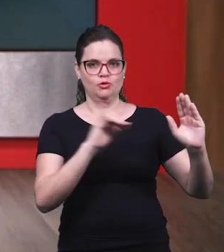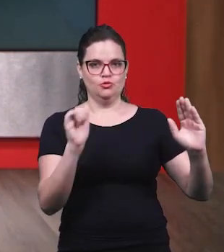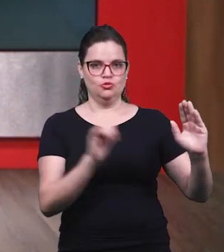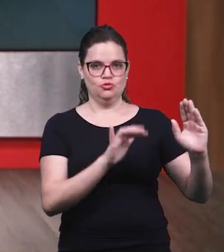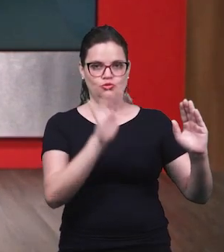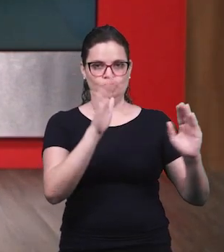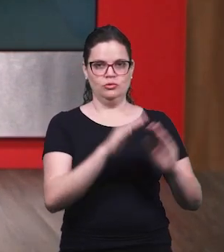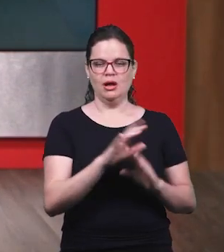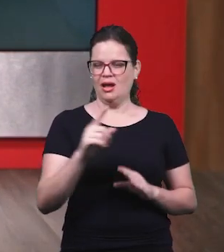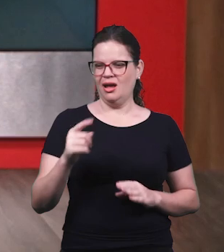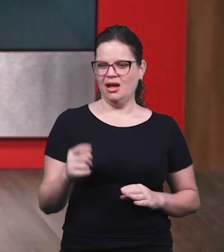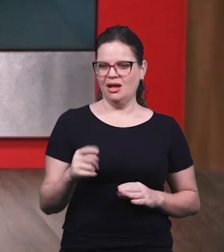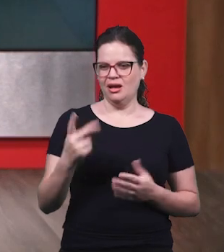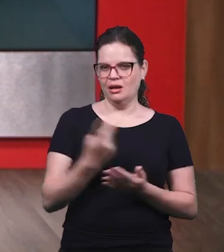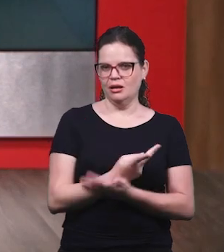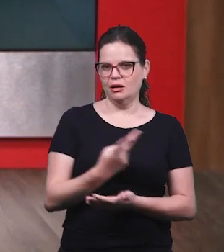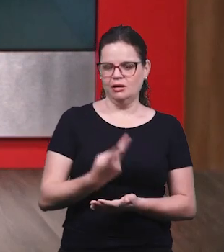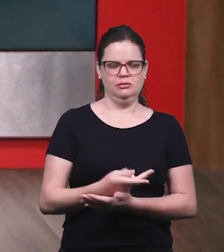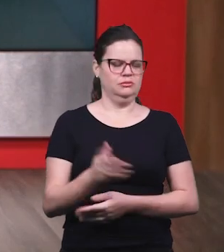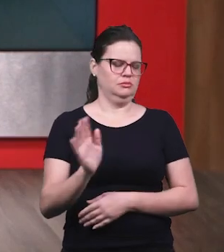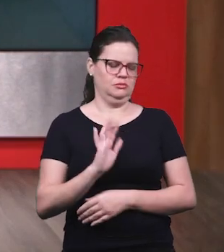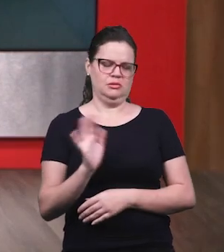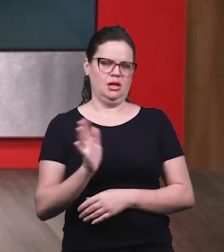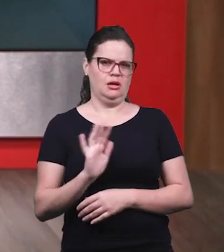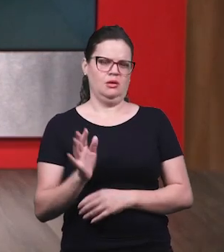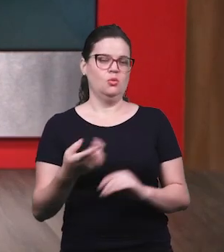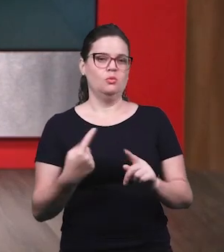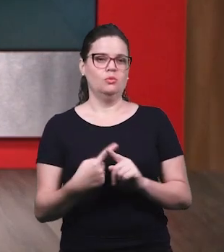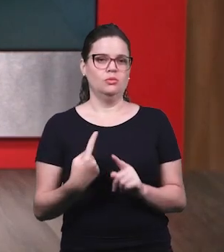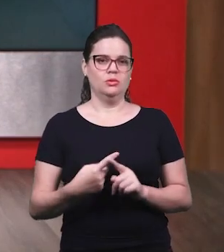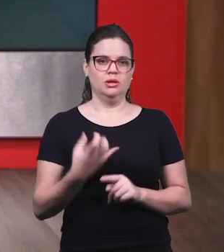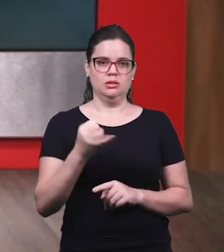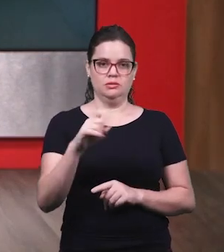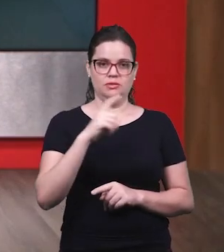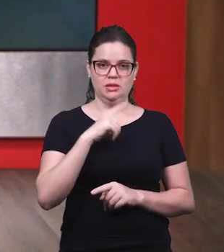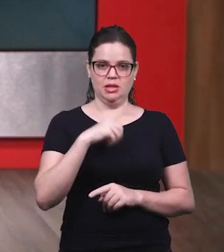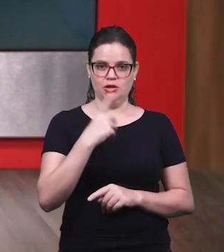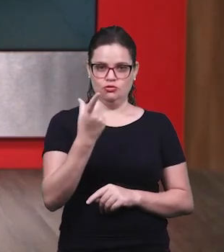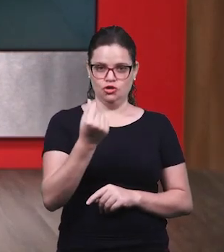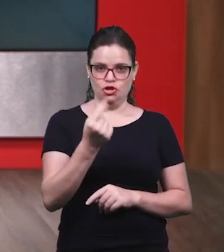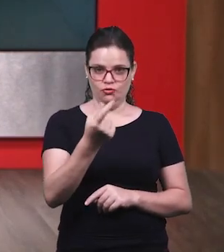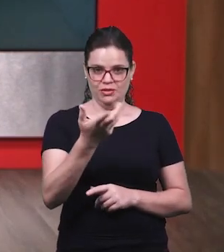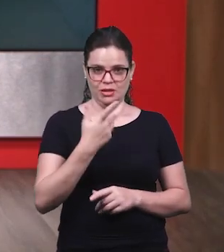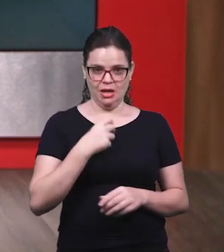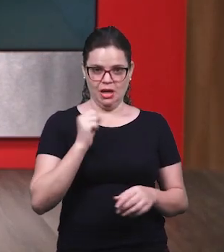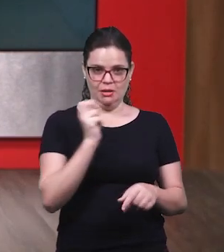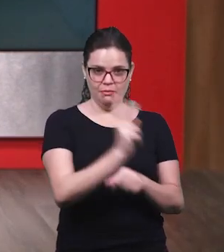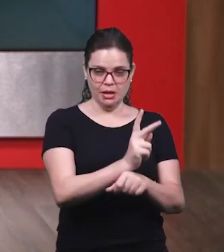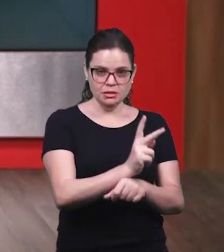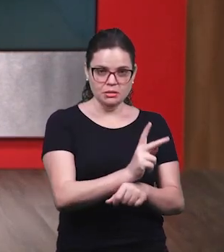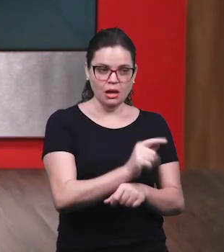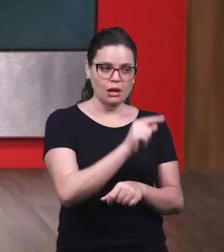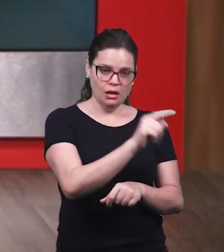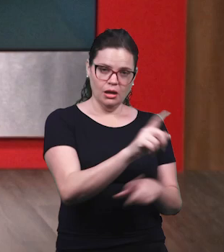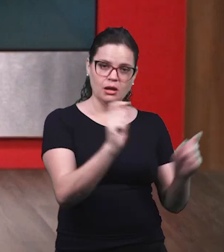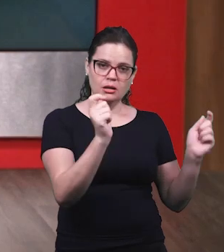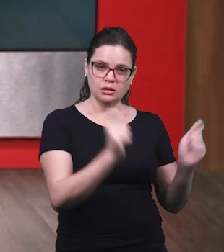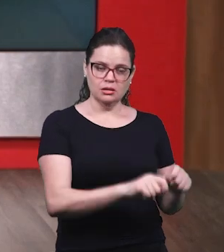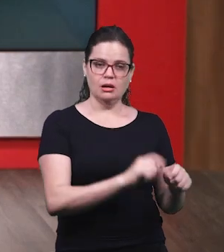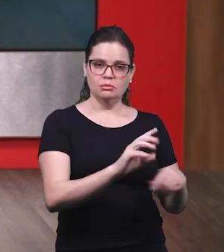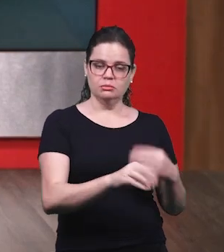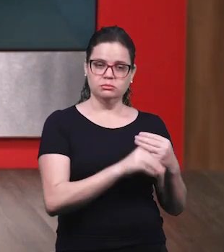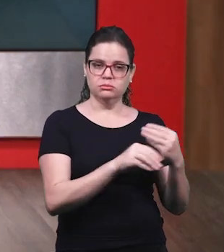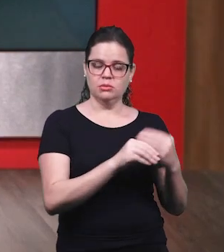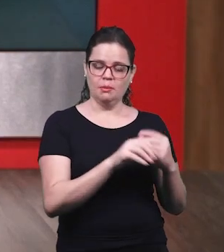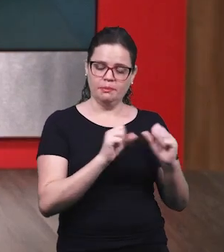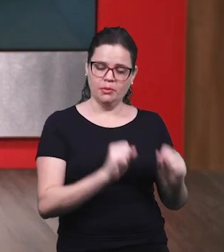é injusto? Não, ele não é injusto, porque quem tem o dinheiro tem todo o direito de fazer uma